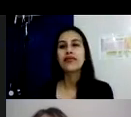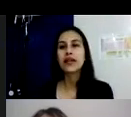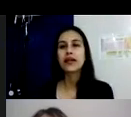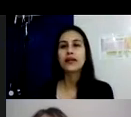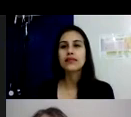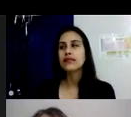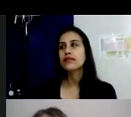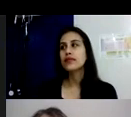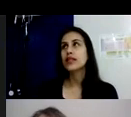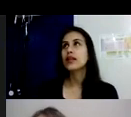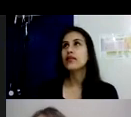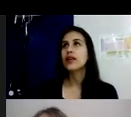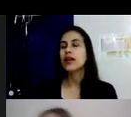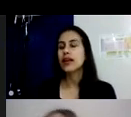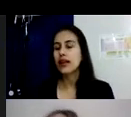Marevan,